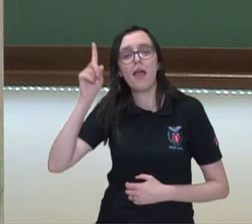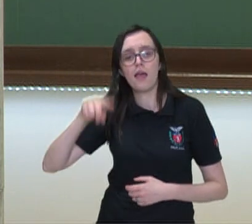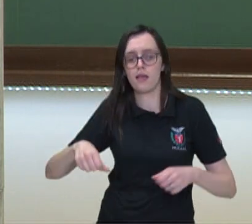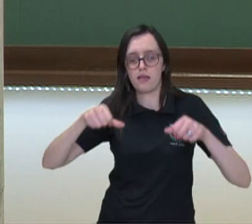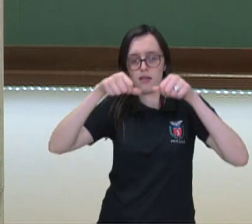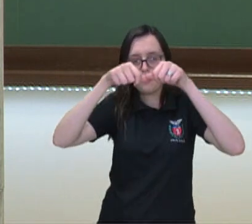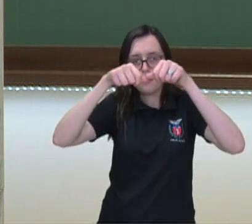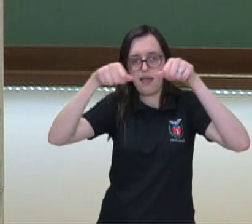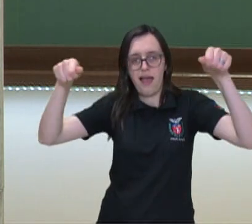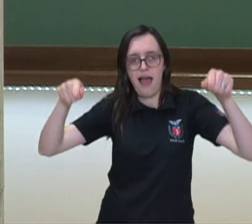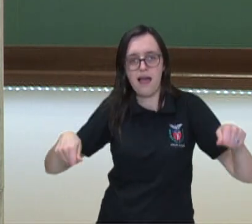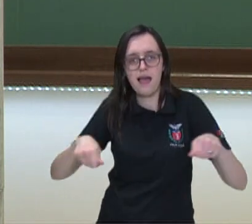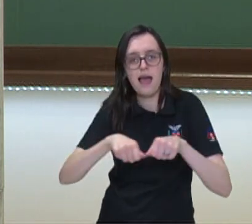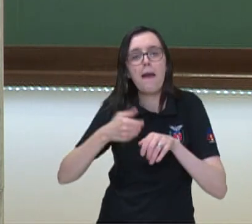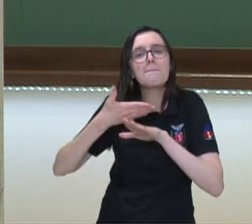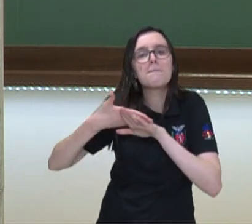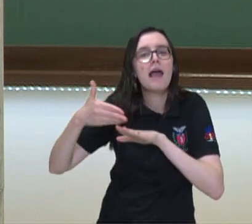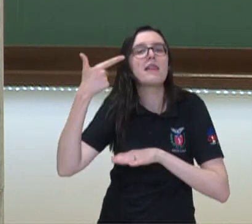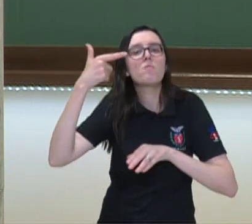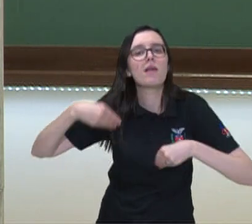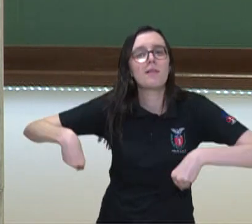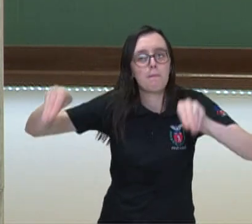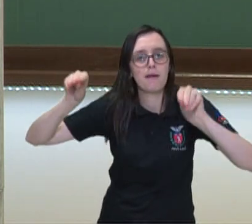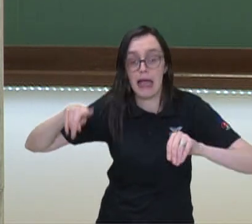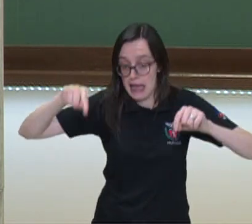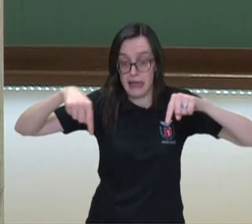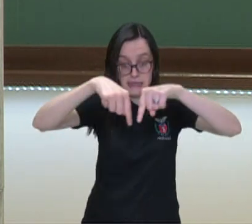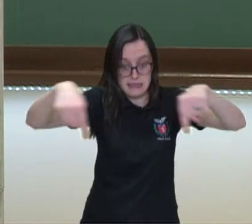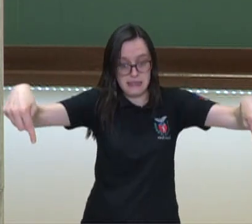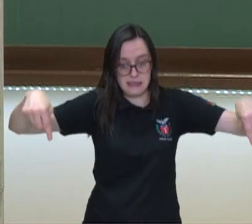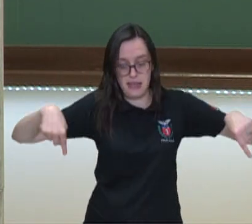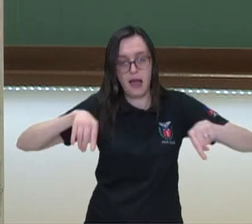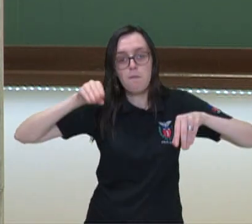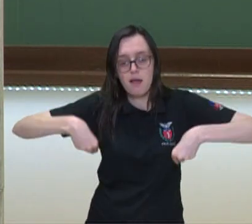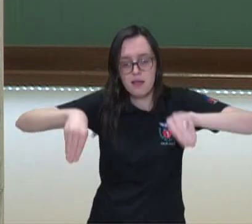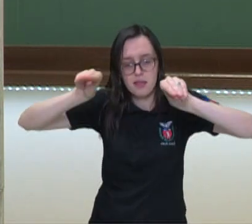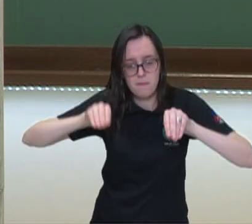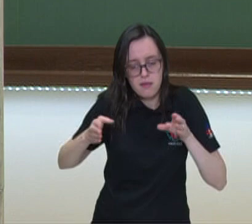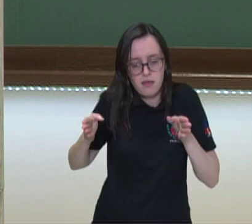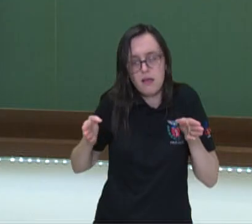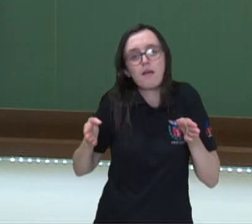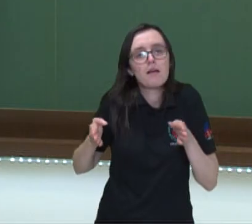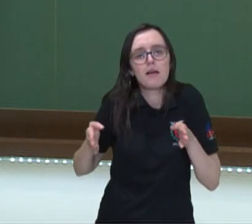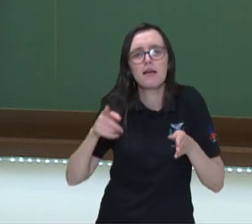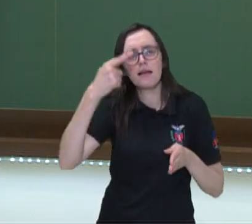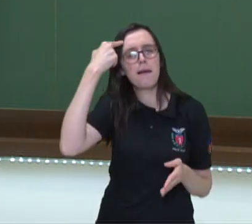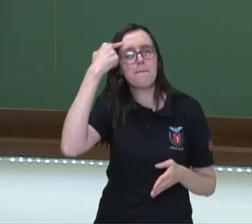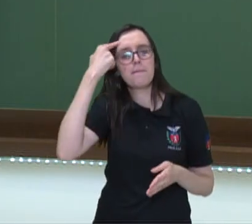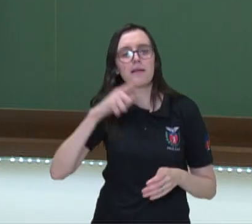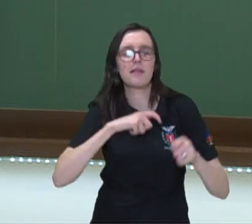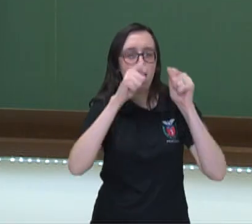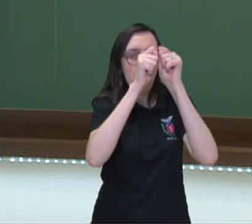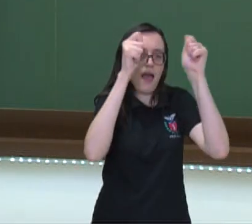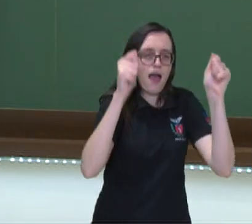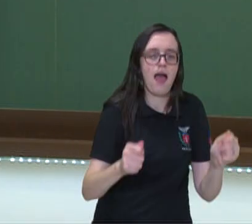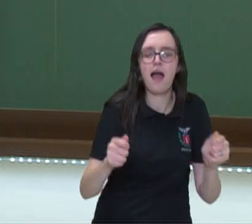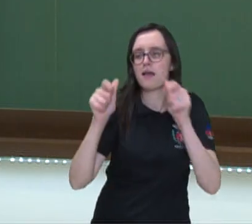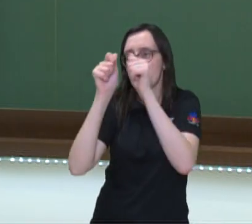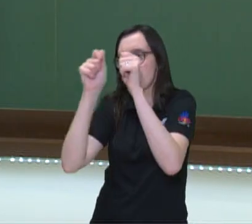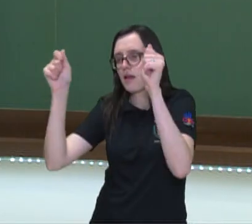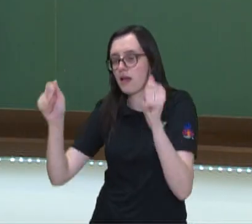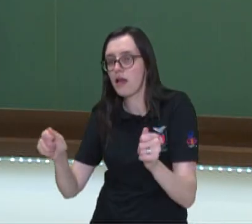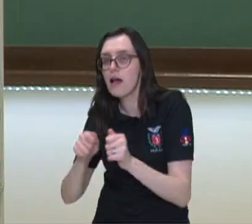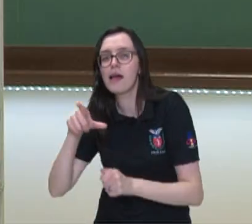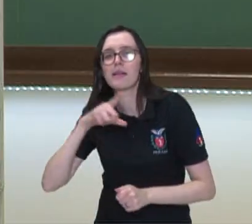área branca, é a região branca que não vai tapete. Tá? Quem diria que trabalhando com duas áreas em que os lados